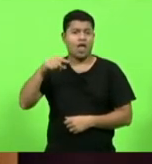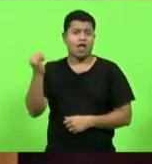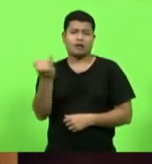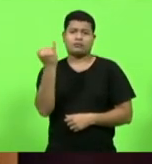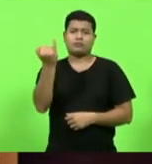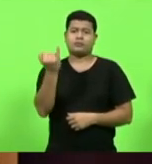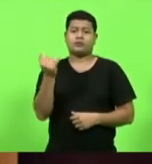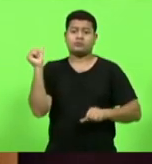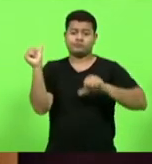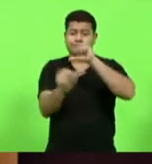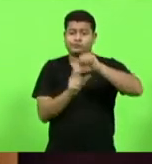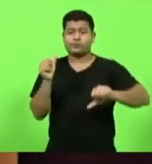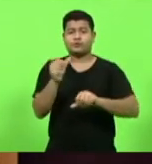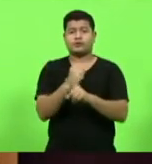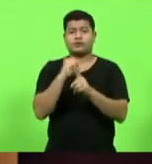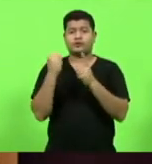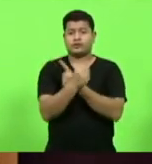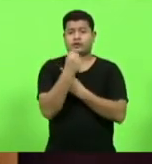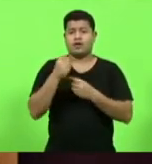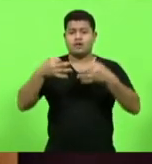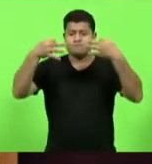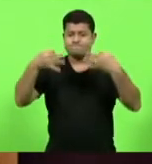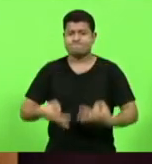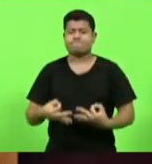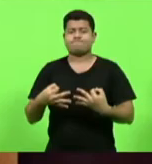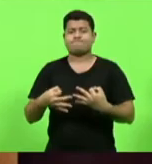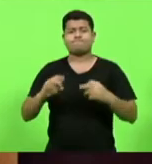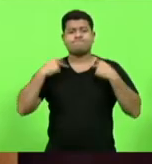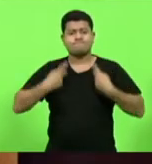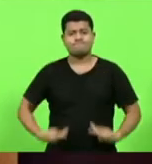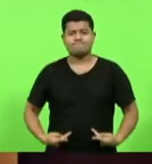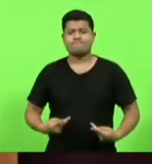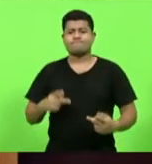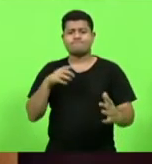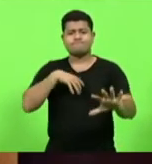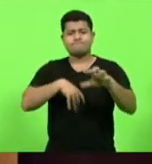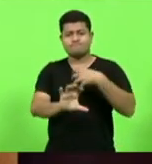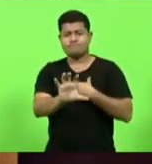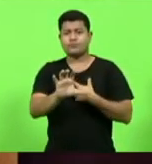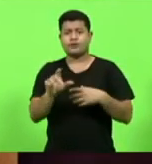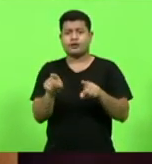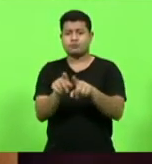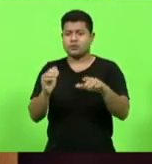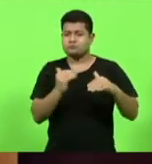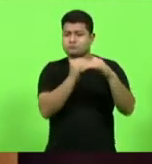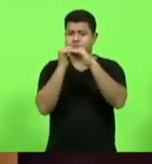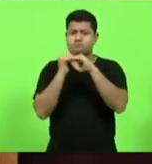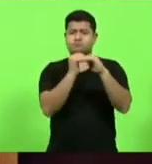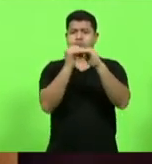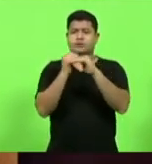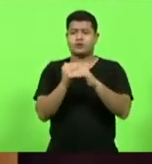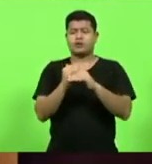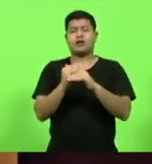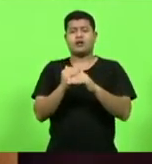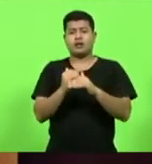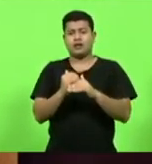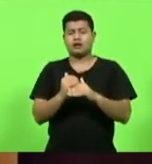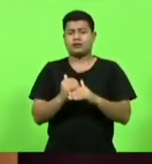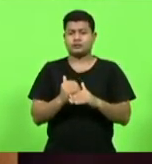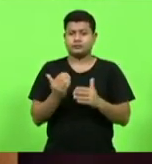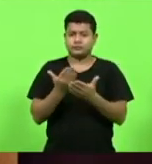de uma sociedade mais justa, mais humana e mais igualitária. Conto com a presença de todos